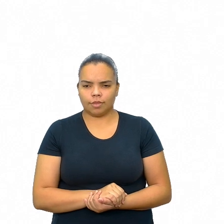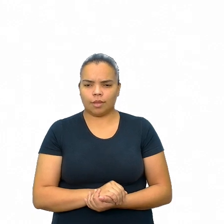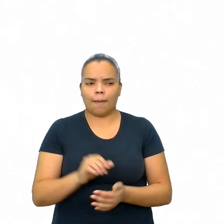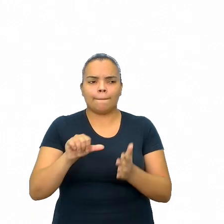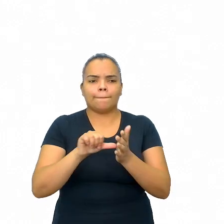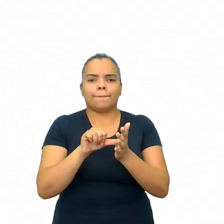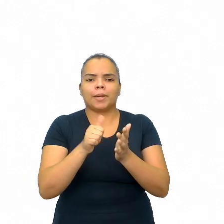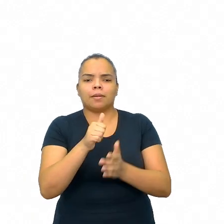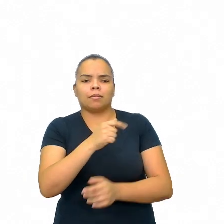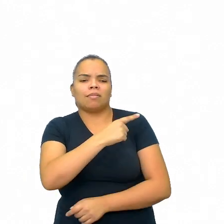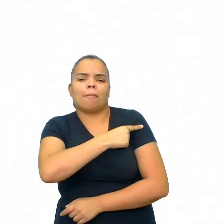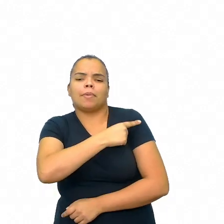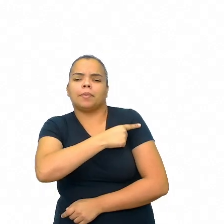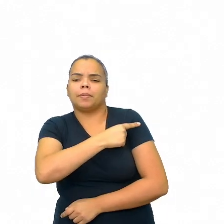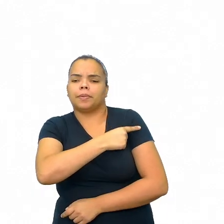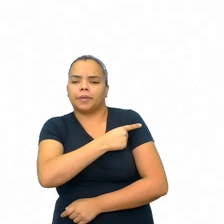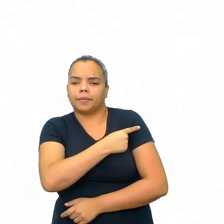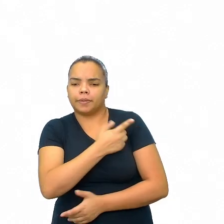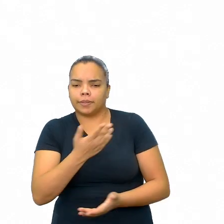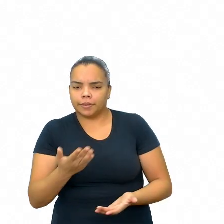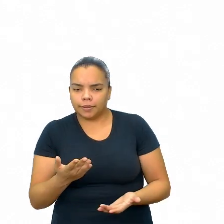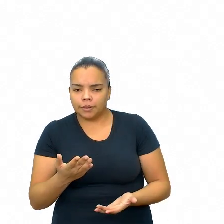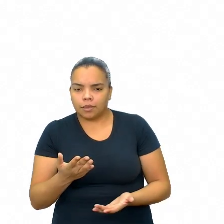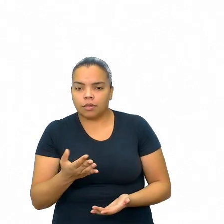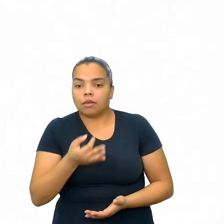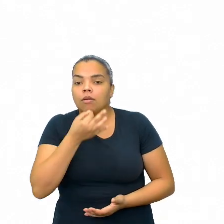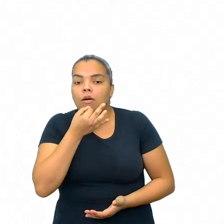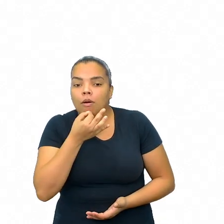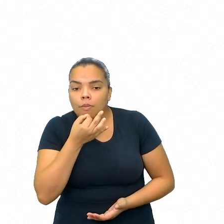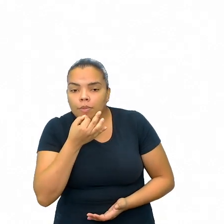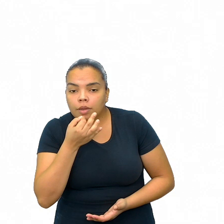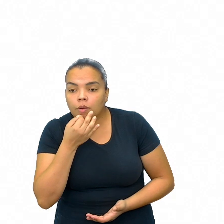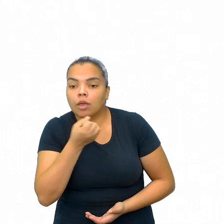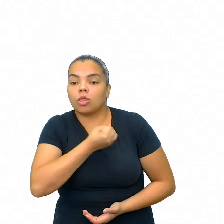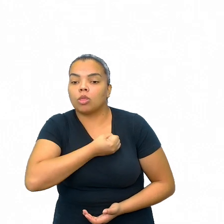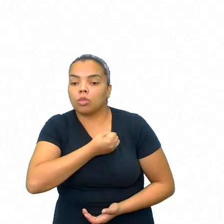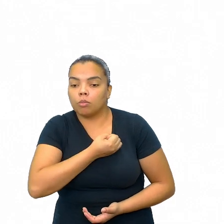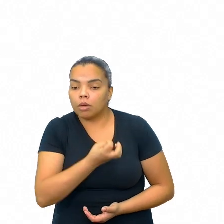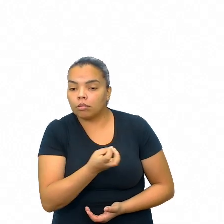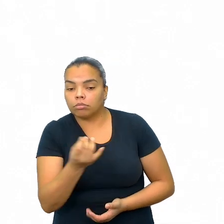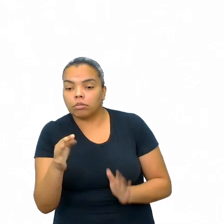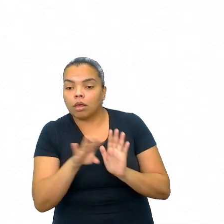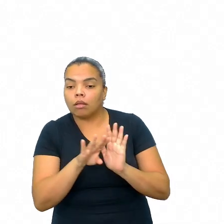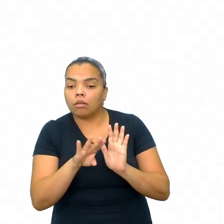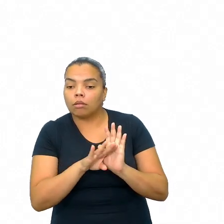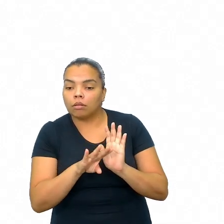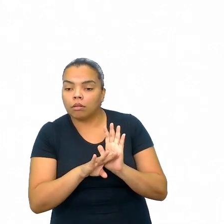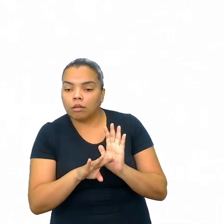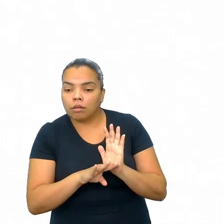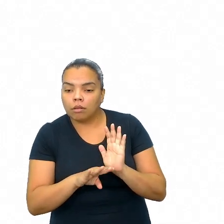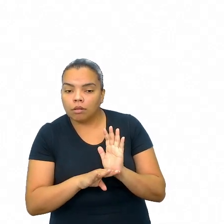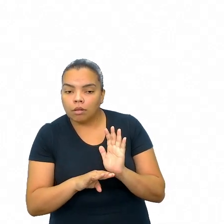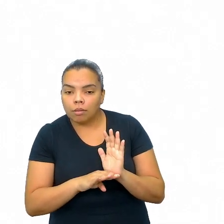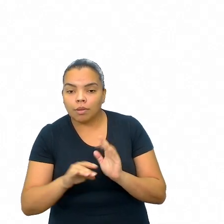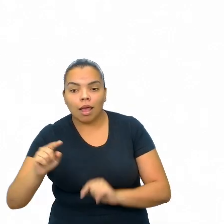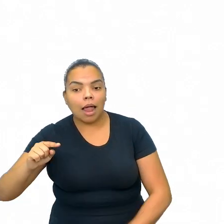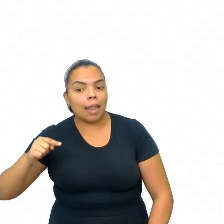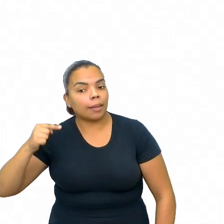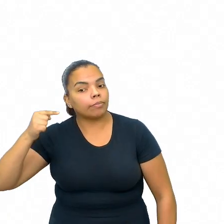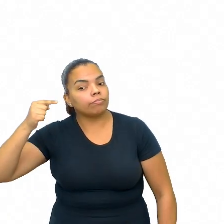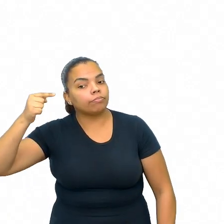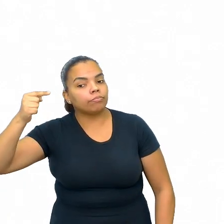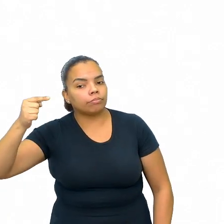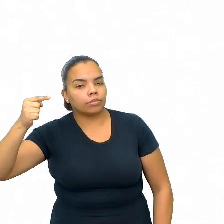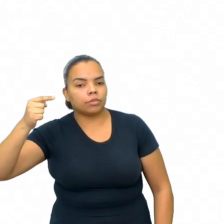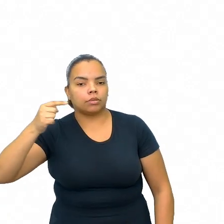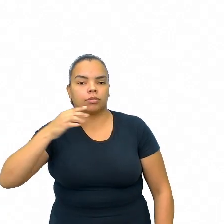primeiro ano, eu tenho que propor números na lista que vá para além do 100,